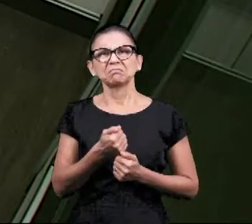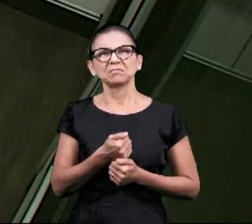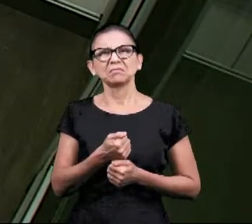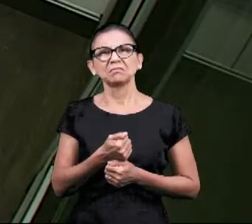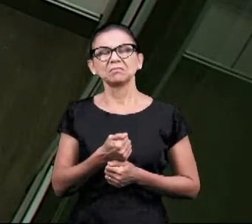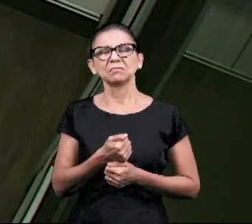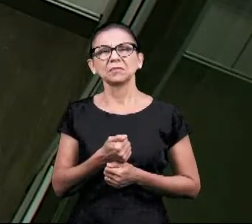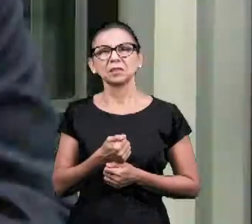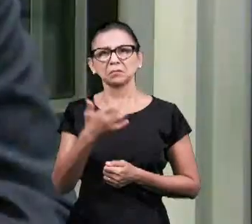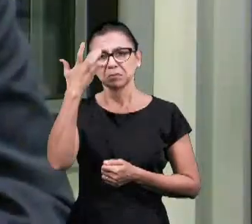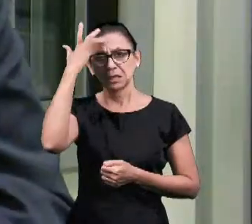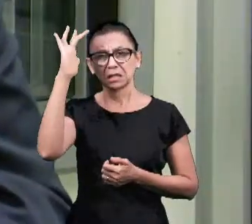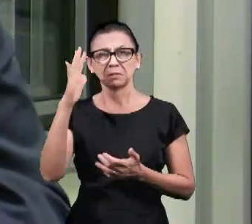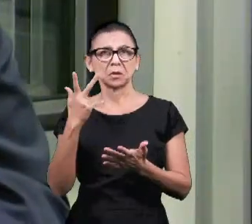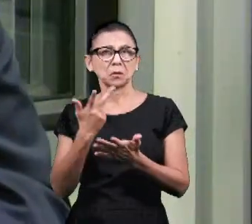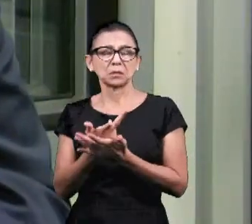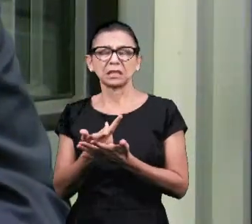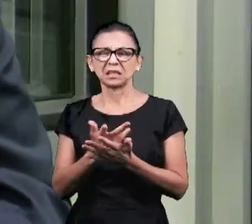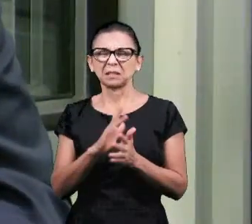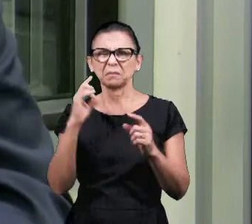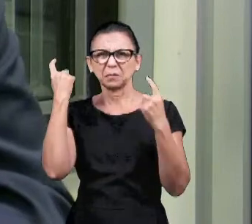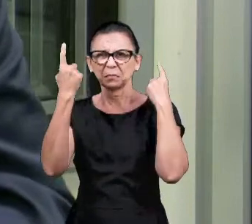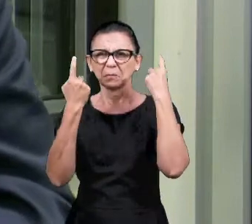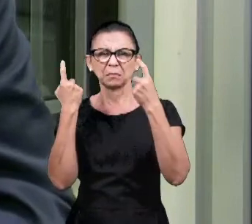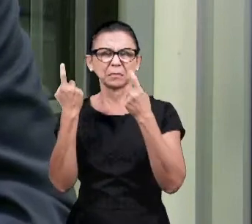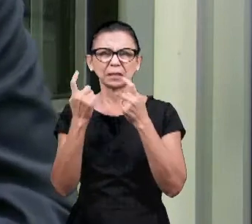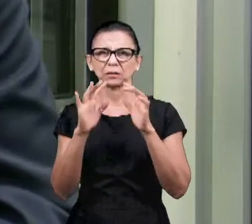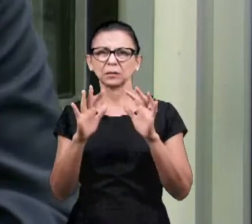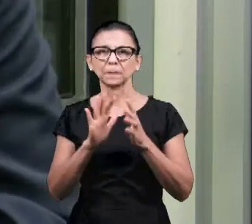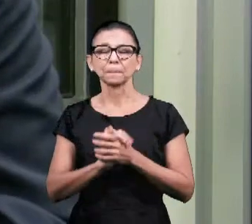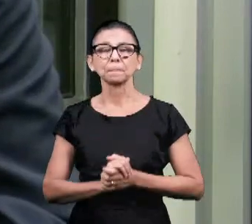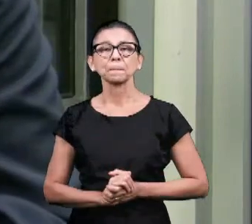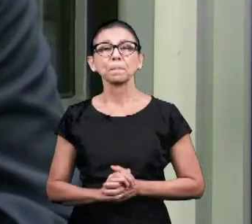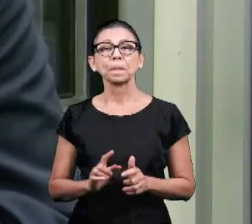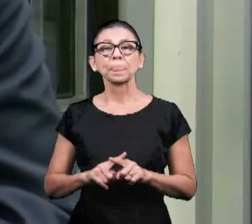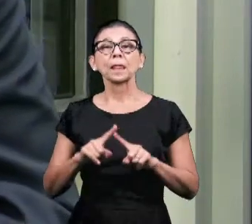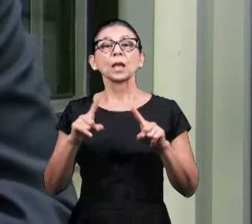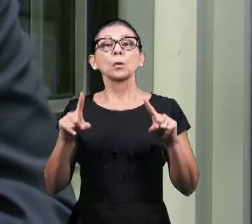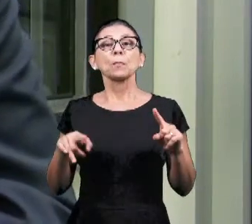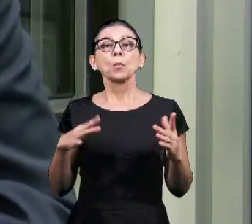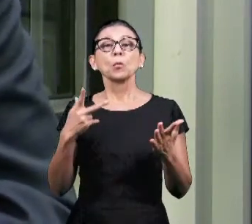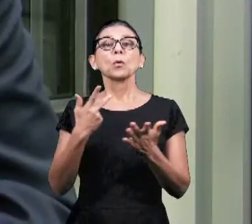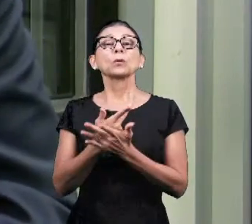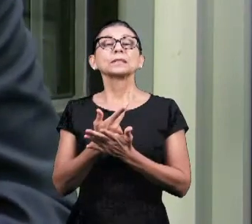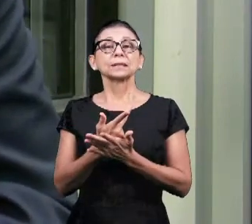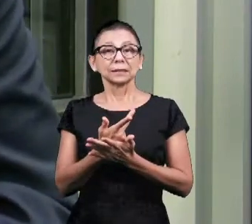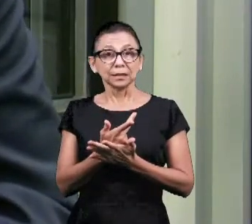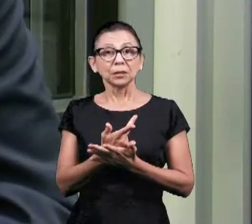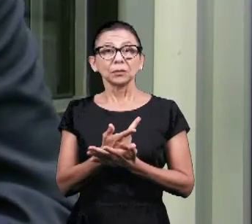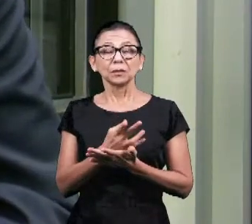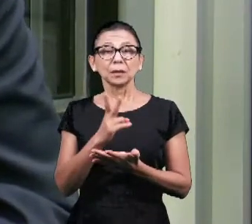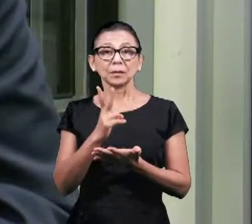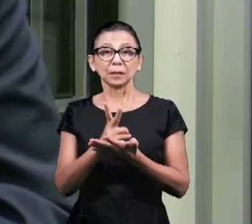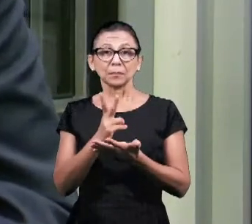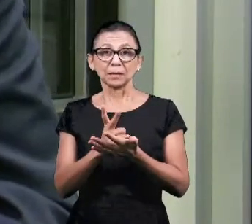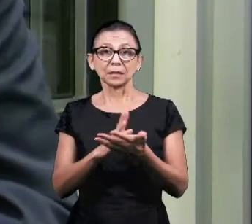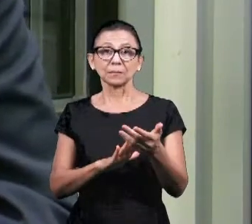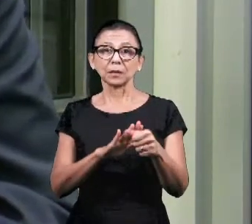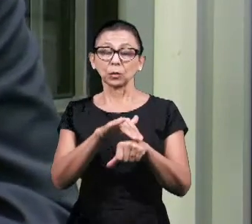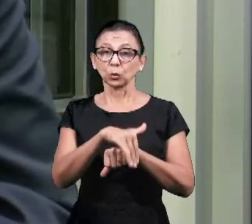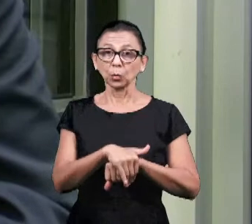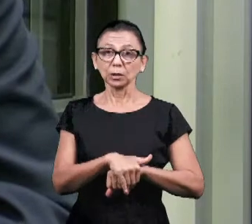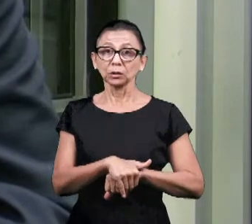aconteceu depois, naquela mesma noite, foi uma luta que eu travei, porque a minha família não